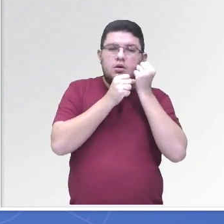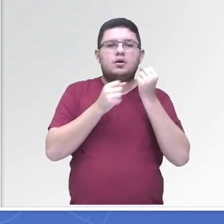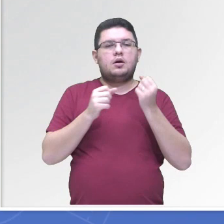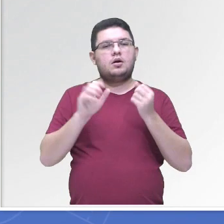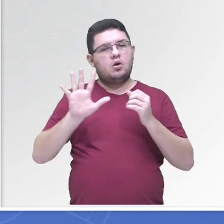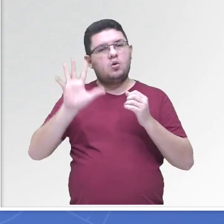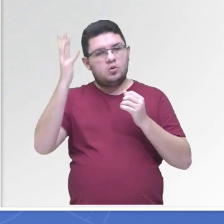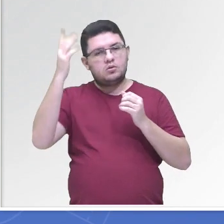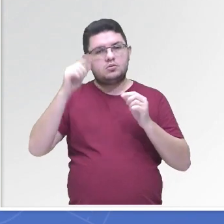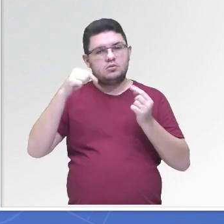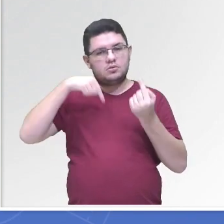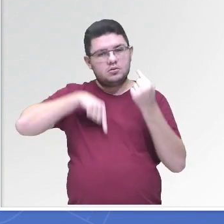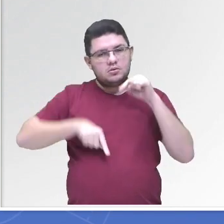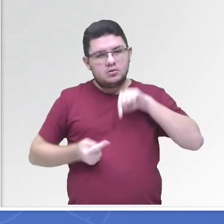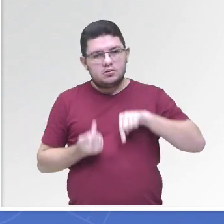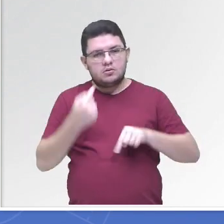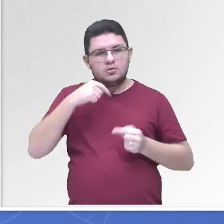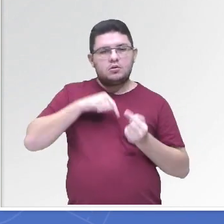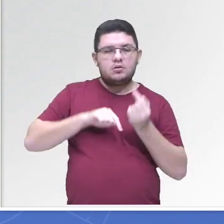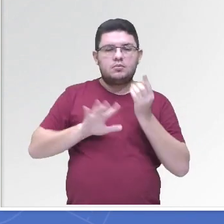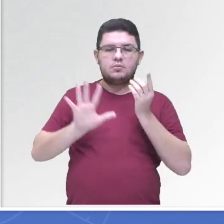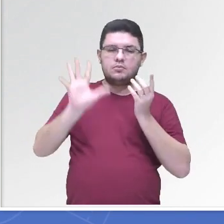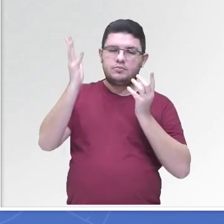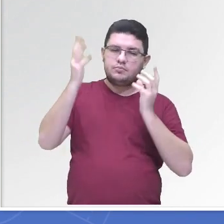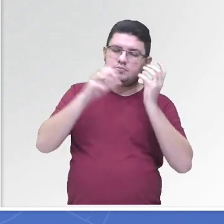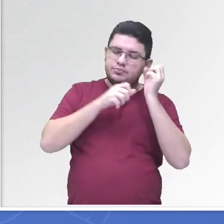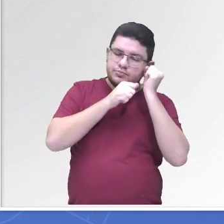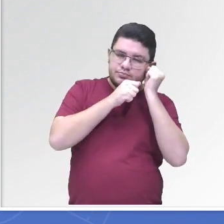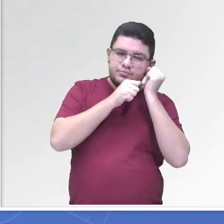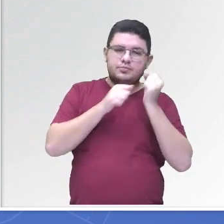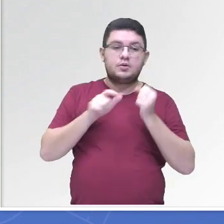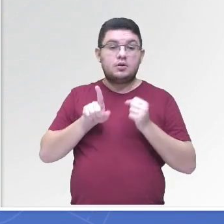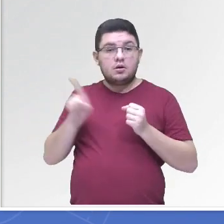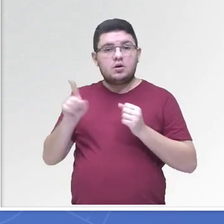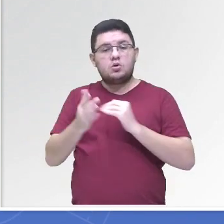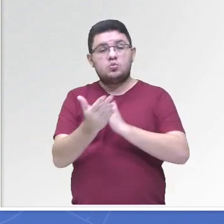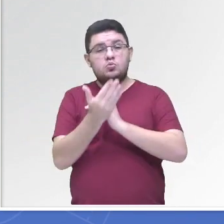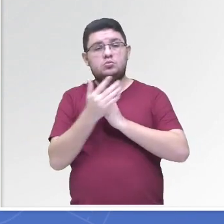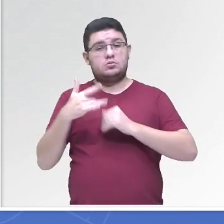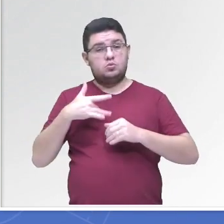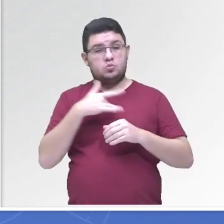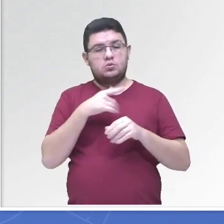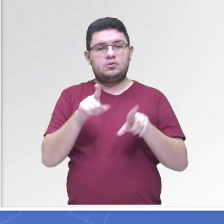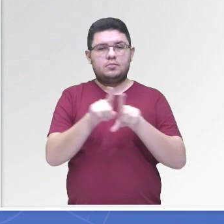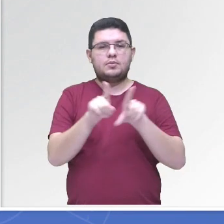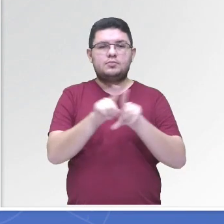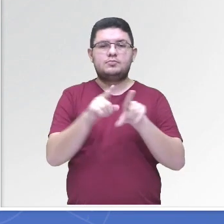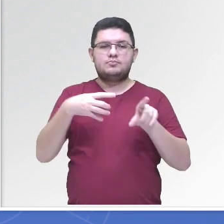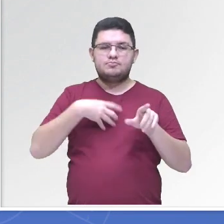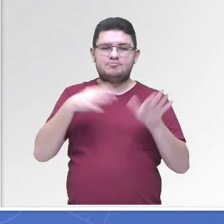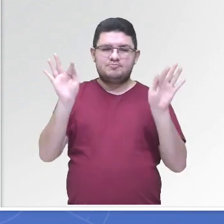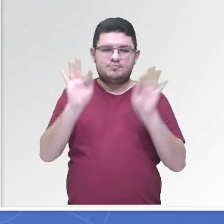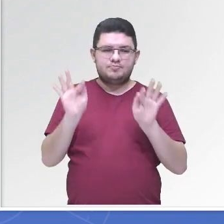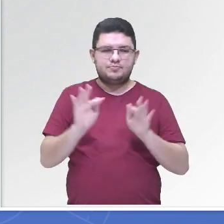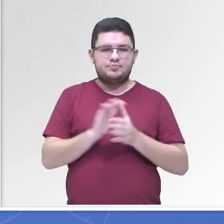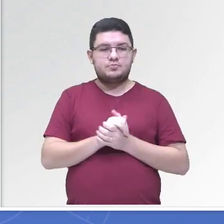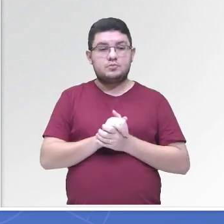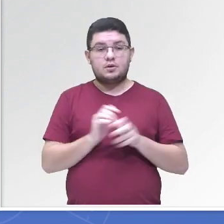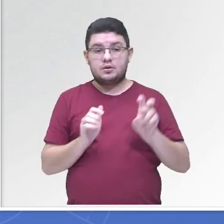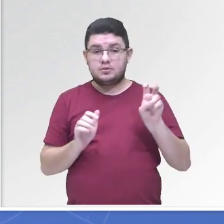dormir faz muito bem para a saúde e para que a gente também seja feliz, tá? O próximo é